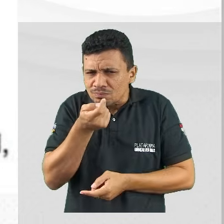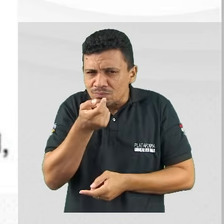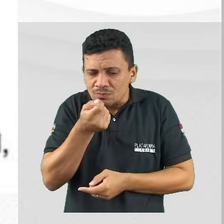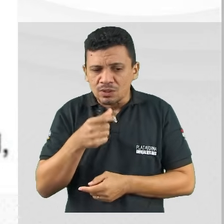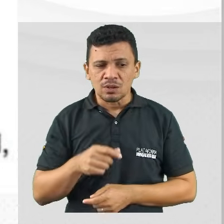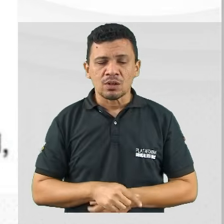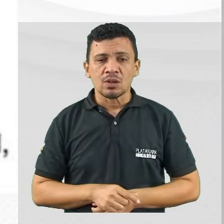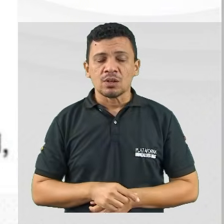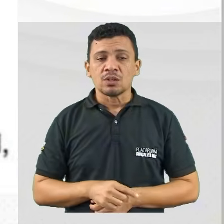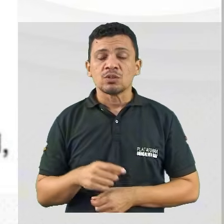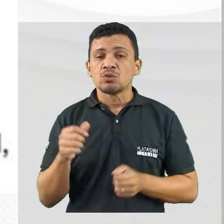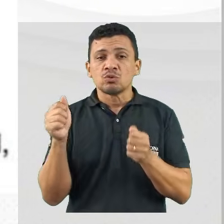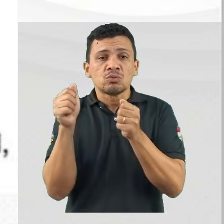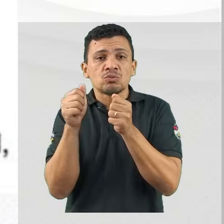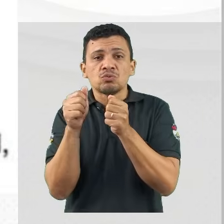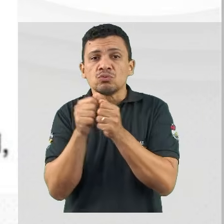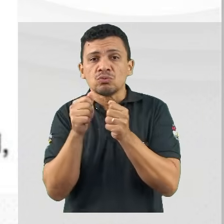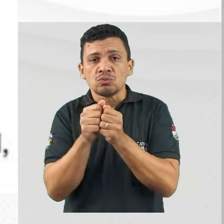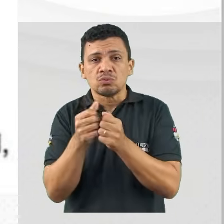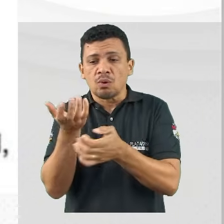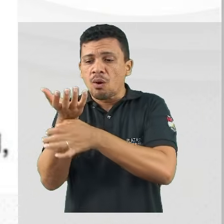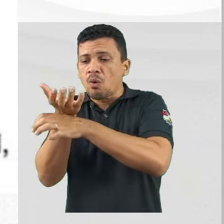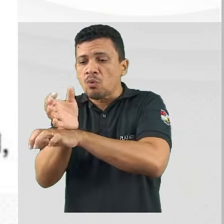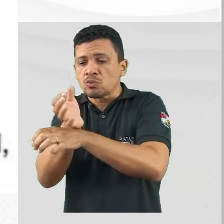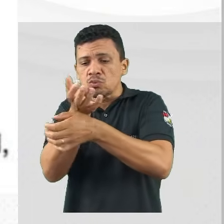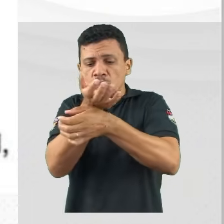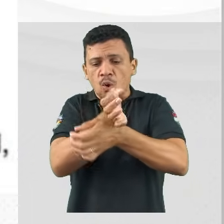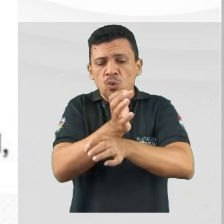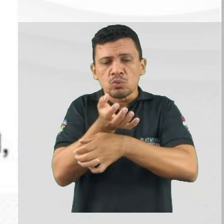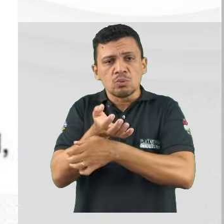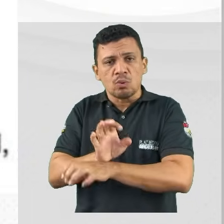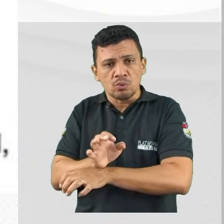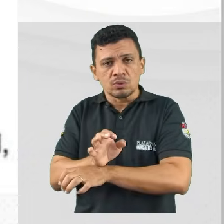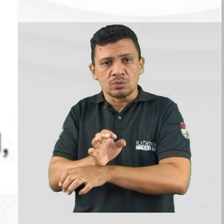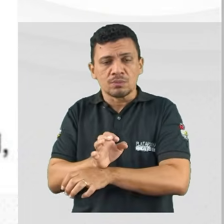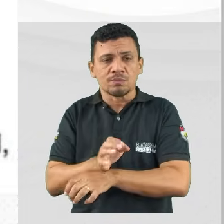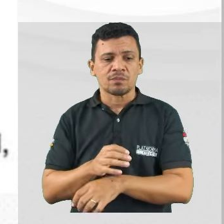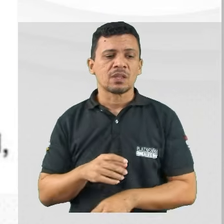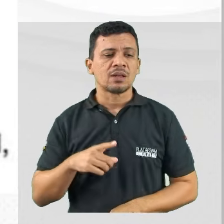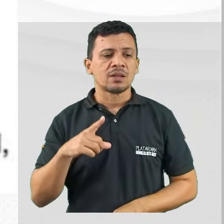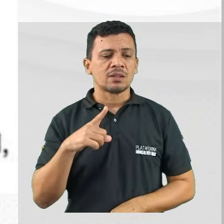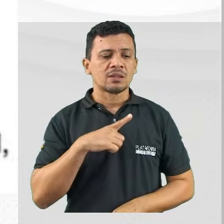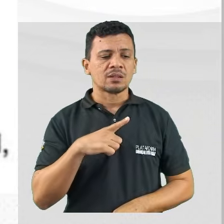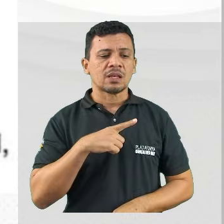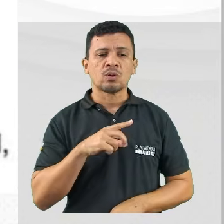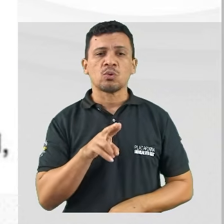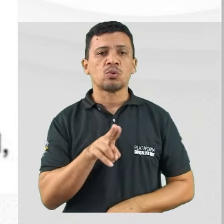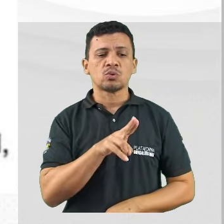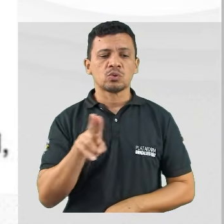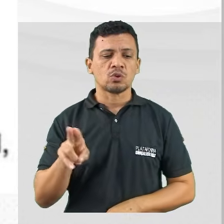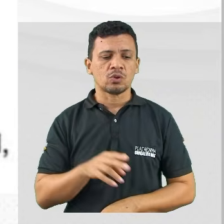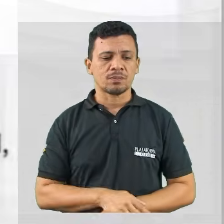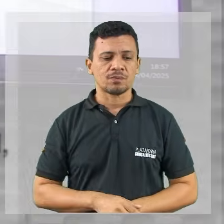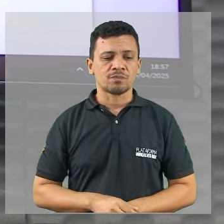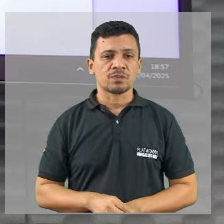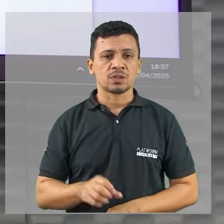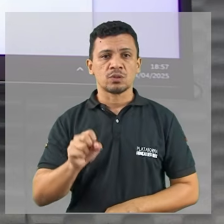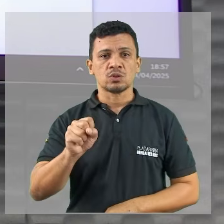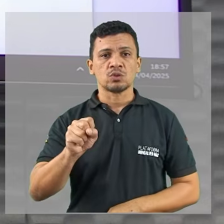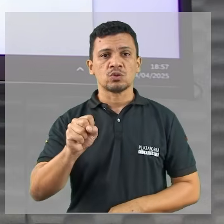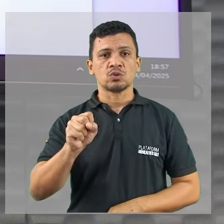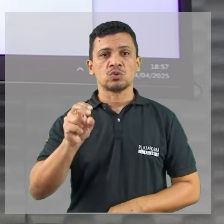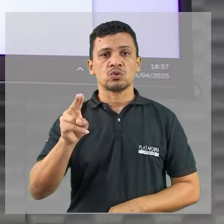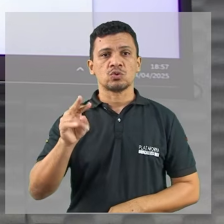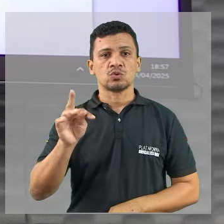2 ou mais ossos, tá? E ela vai ser uma articulação fibrosa e imóvel. O nome dessa junção a gente chama de sutura,